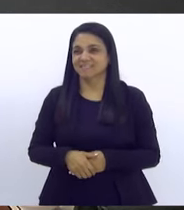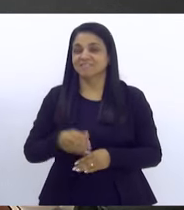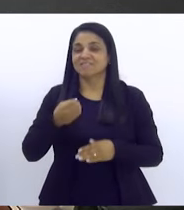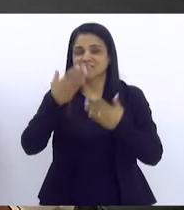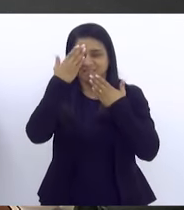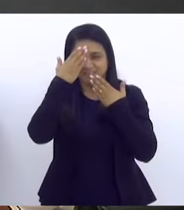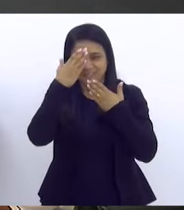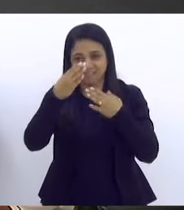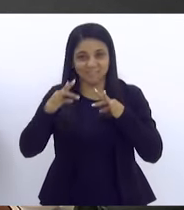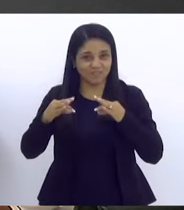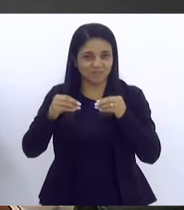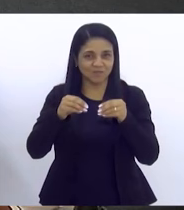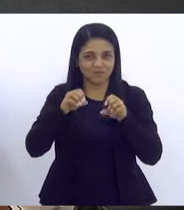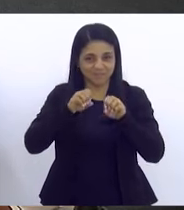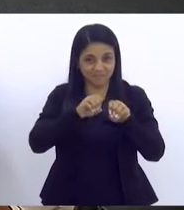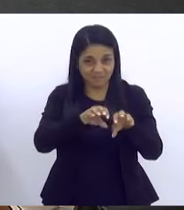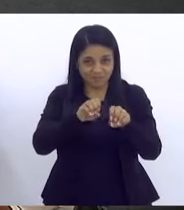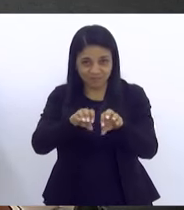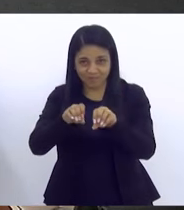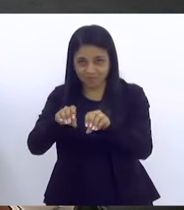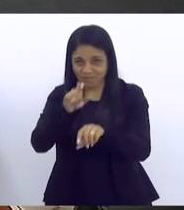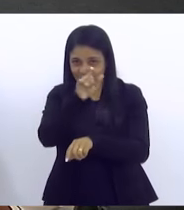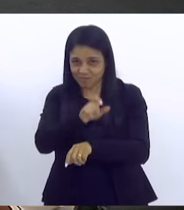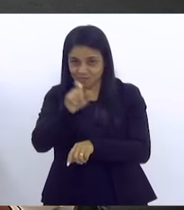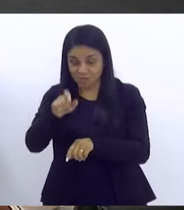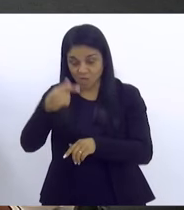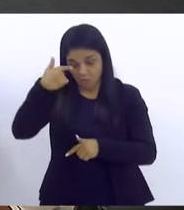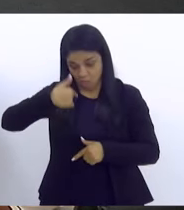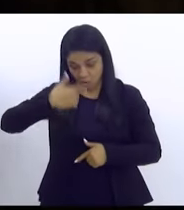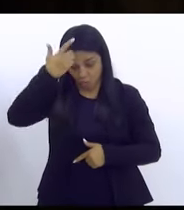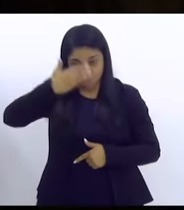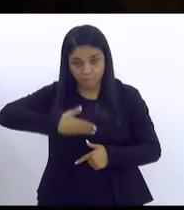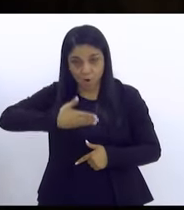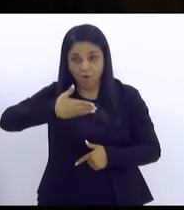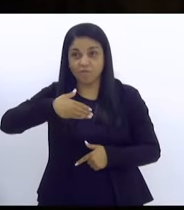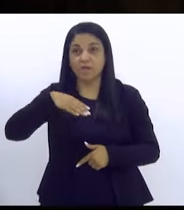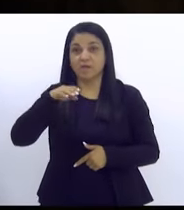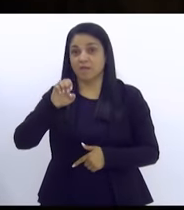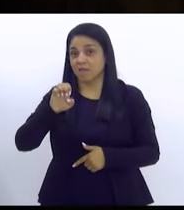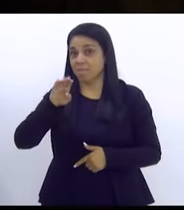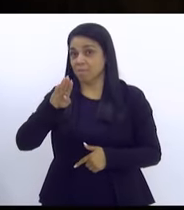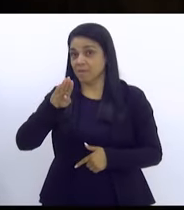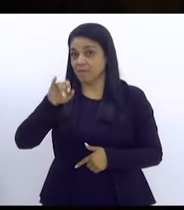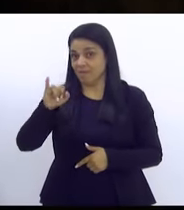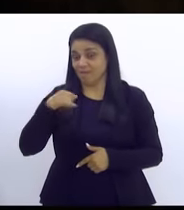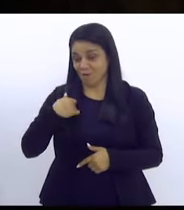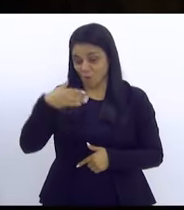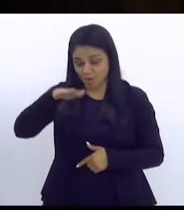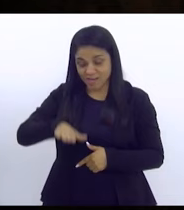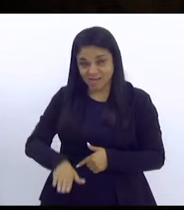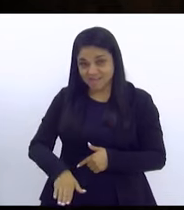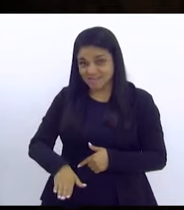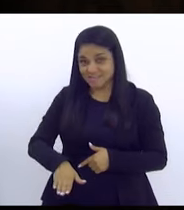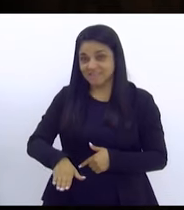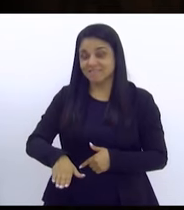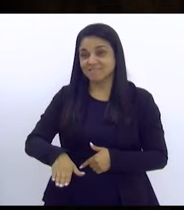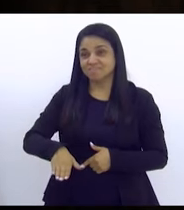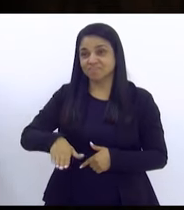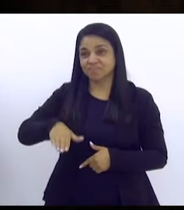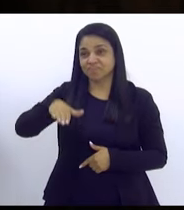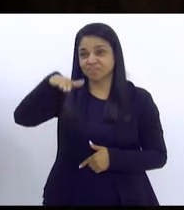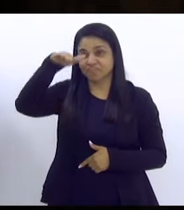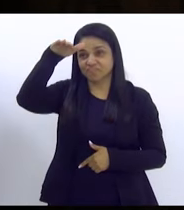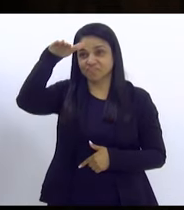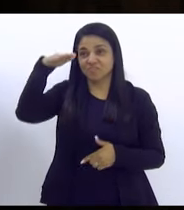as educadoras que estão aqui, porque eu sou uma prova. Eu vim da EBI, eu fiz parte, né, quando criança da EBI.